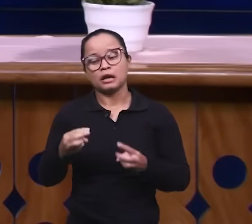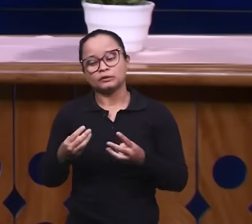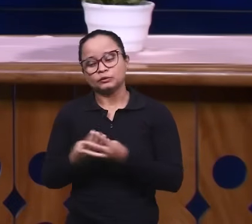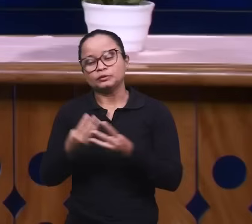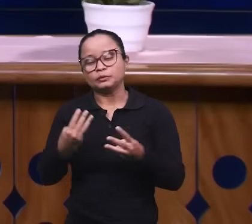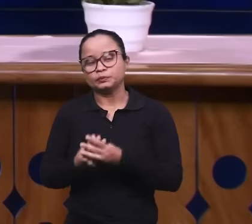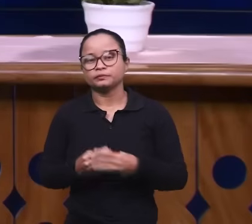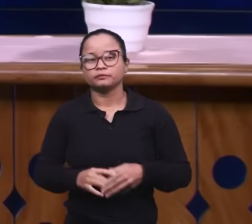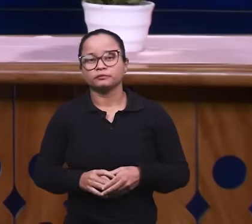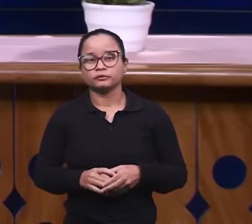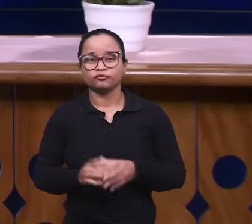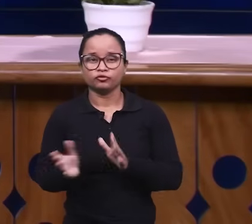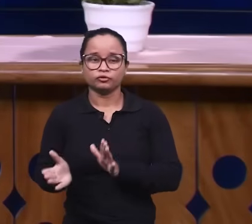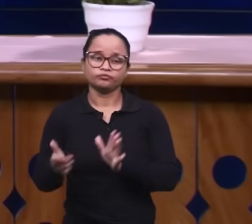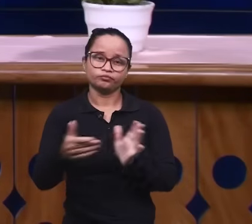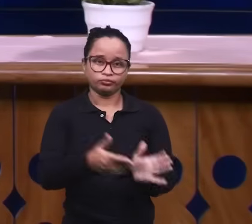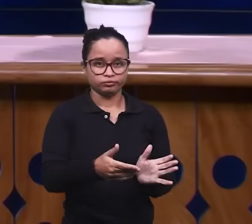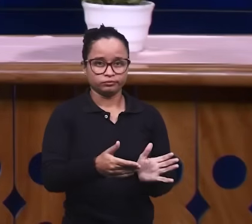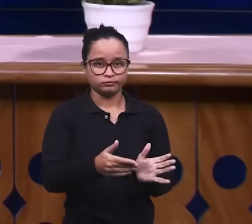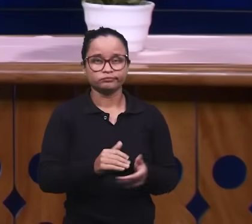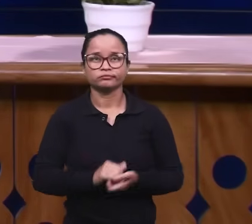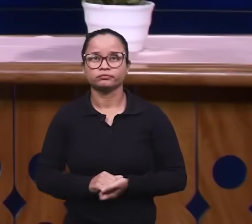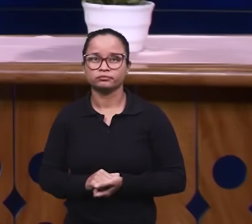judeu desviado.